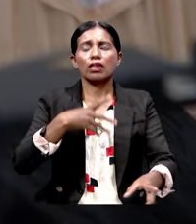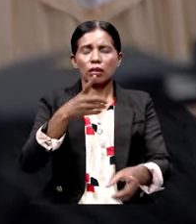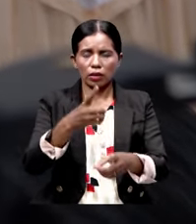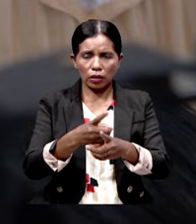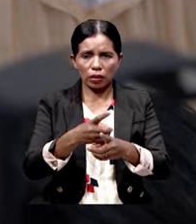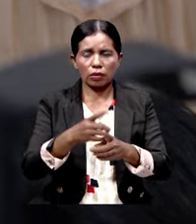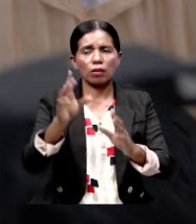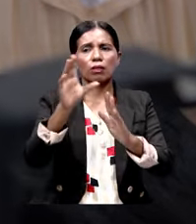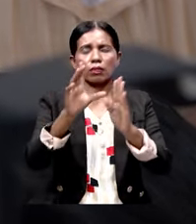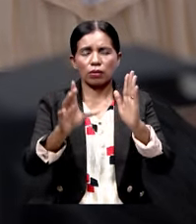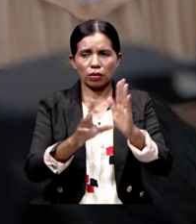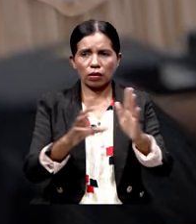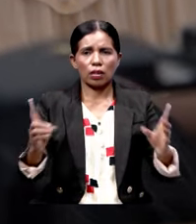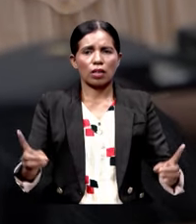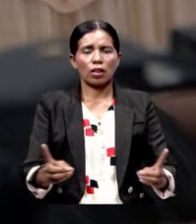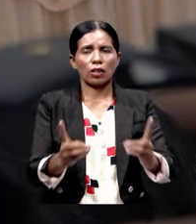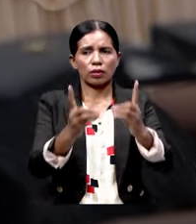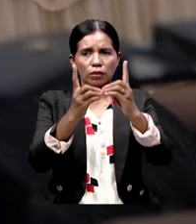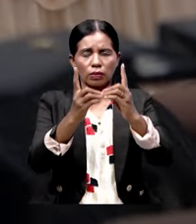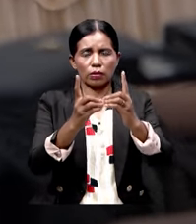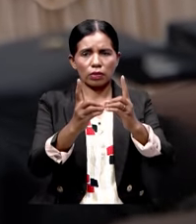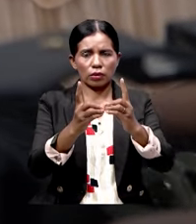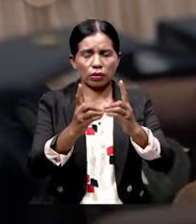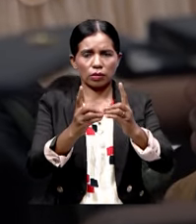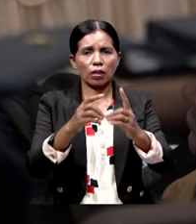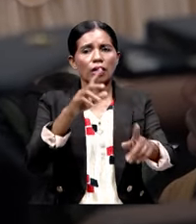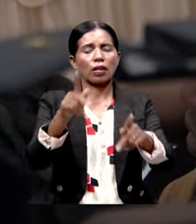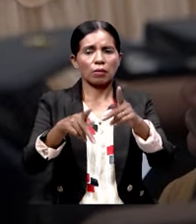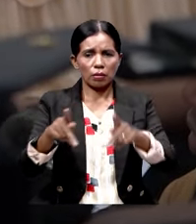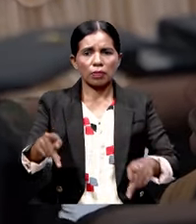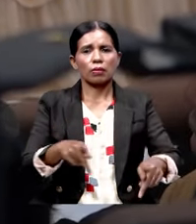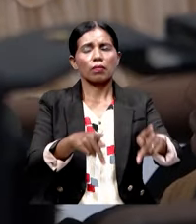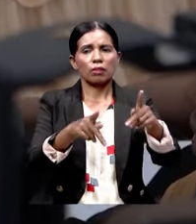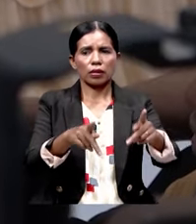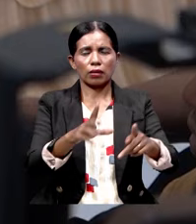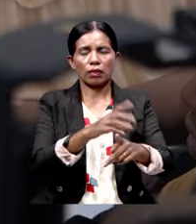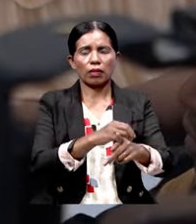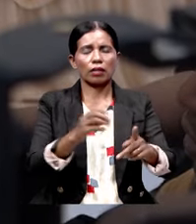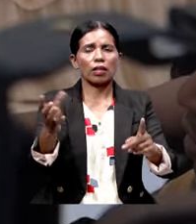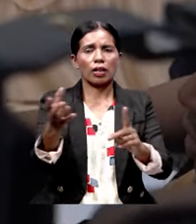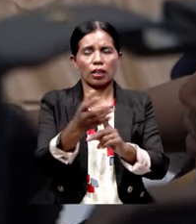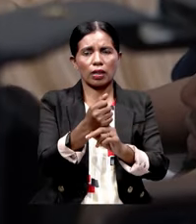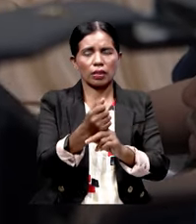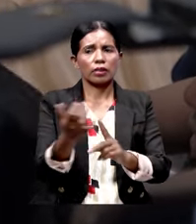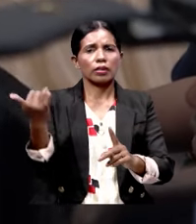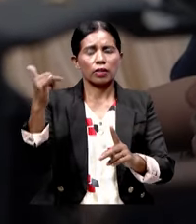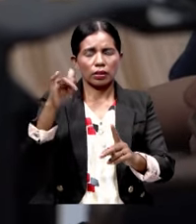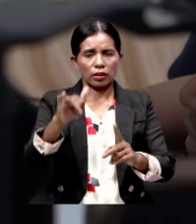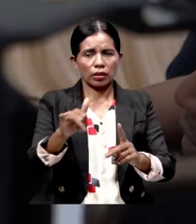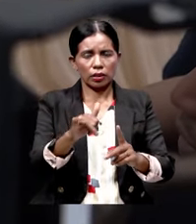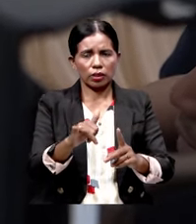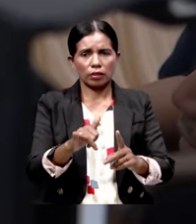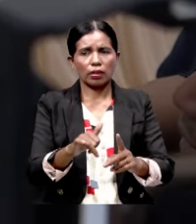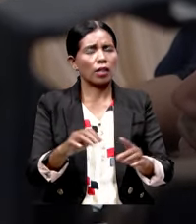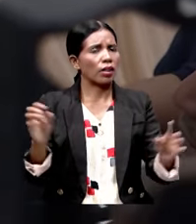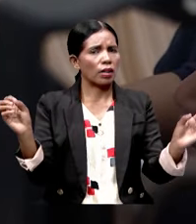constitucional hasoro entidade pública nebeke kair sirne destino. Então, lá